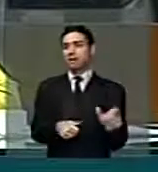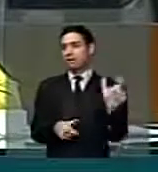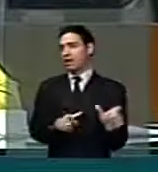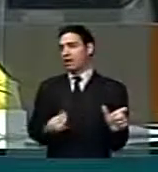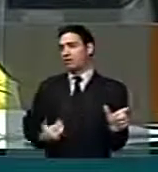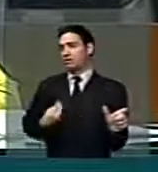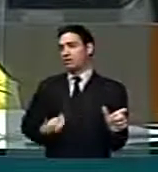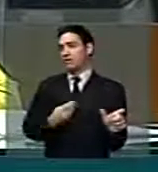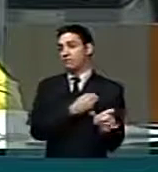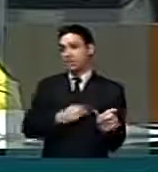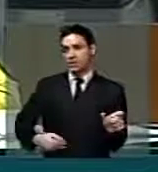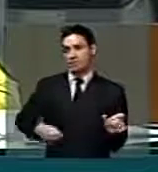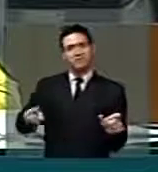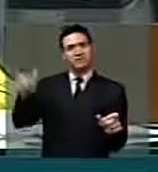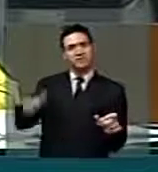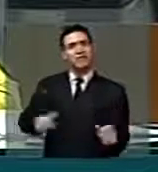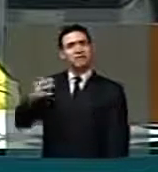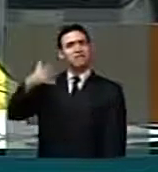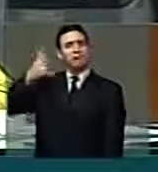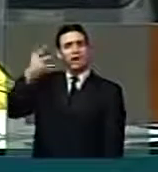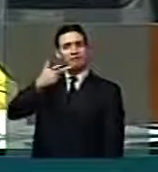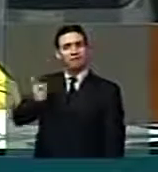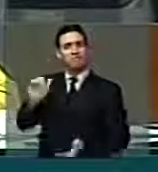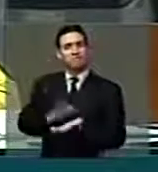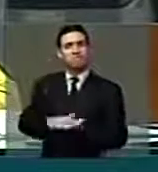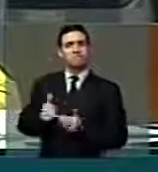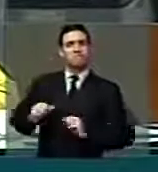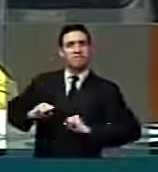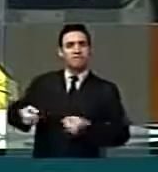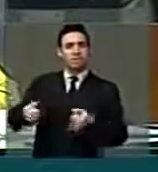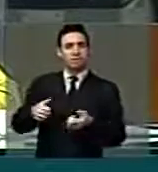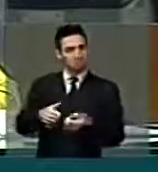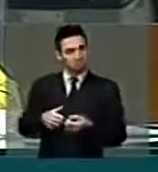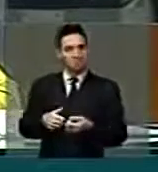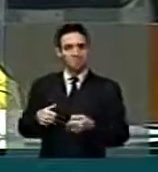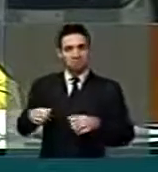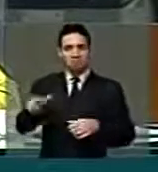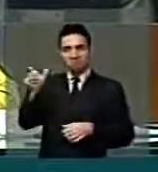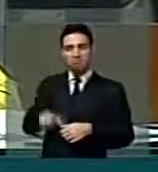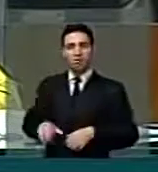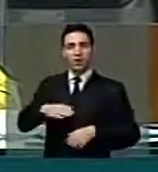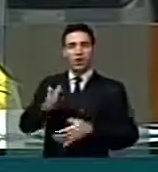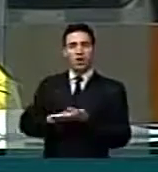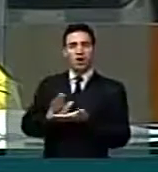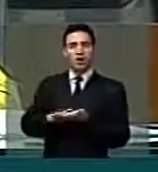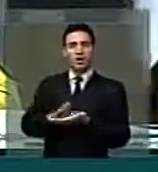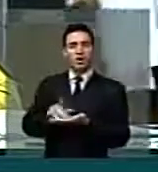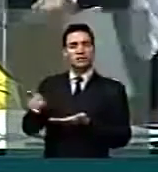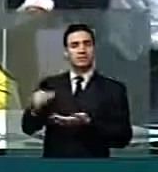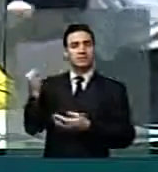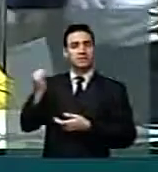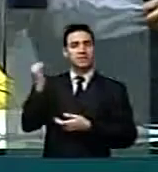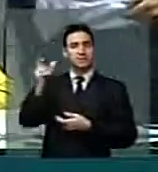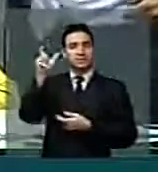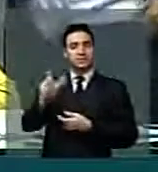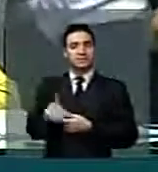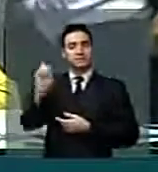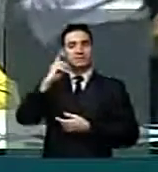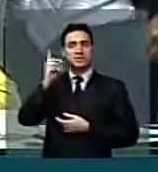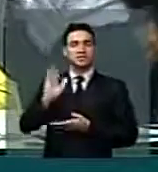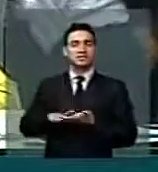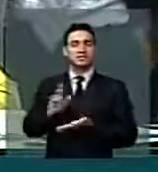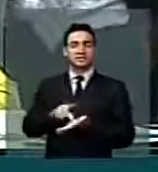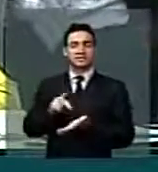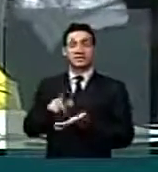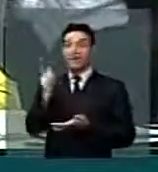tinha a voz da certeza de que estava desempenhando o papel importante na sua vida, que é o de ser um parlamentar. Obrigado. Vossa Excelência foi